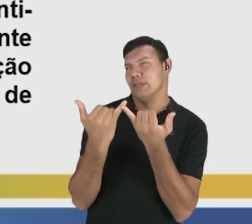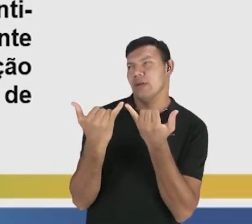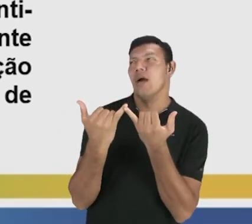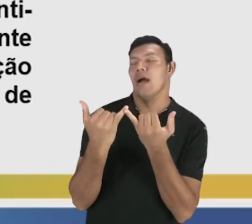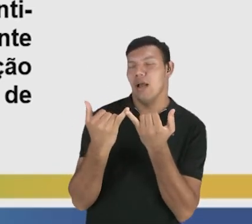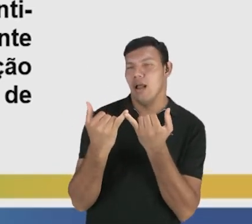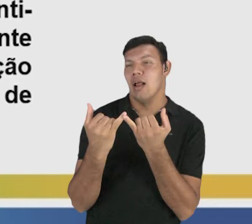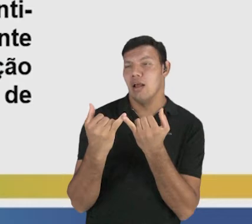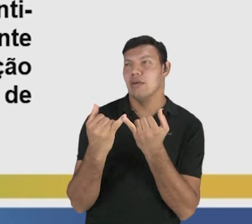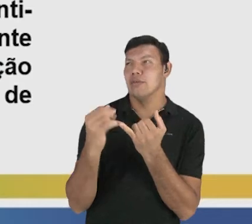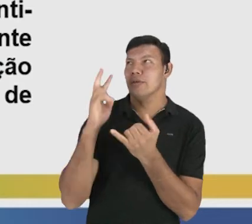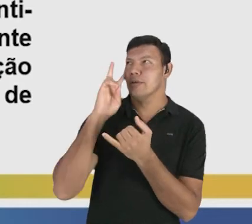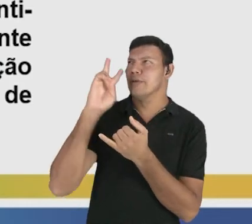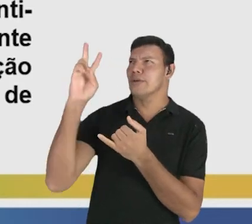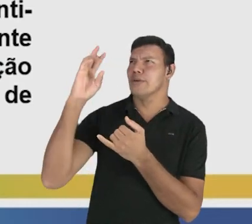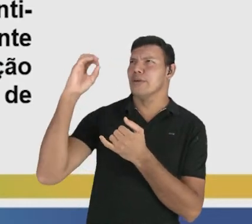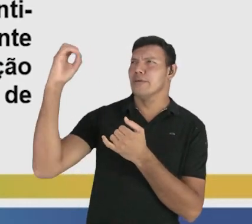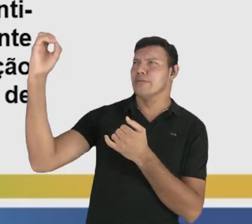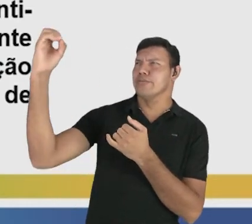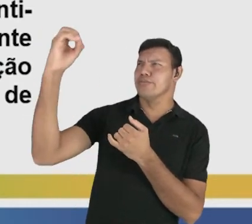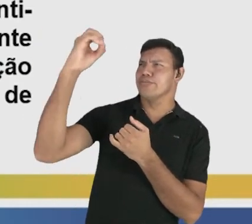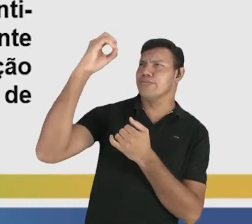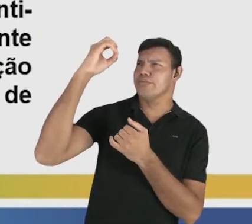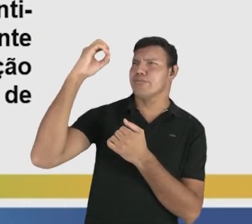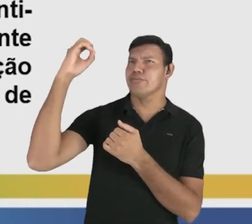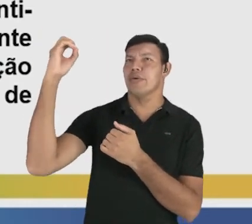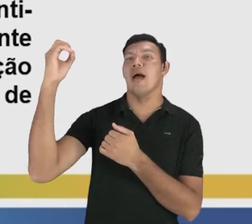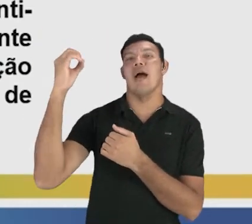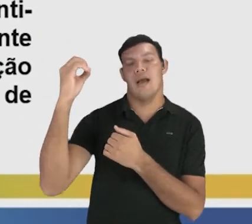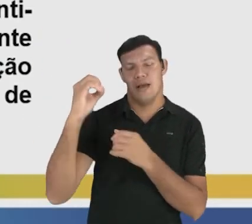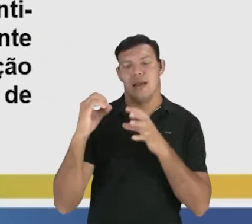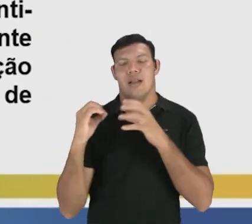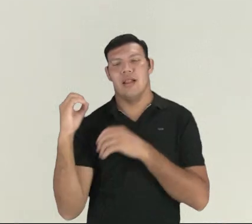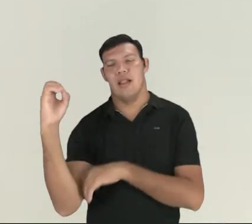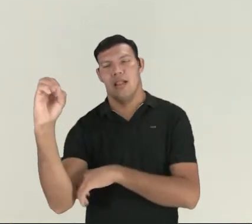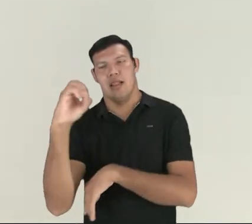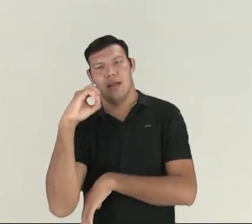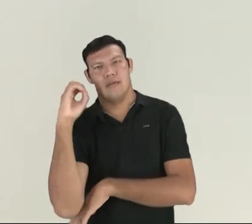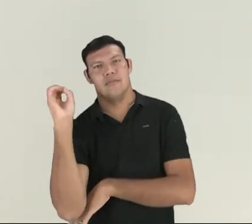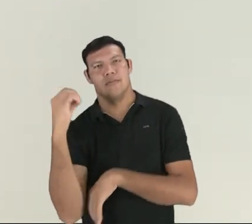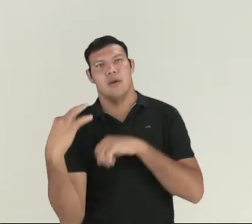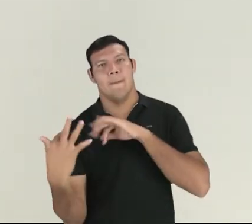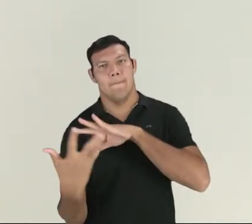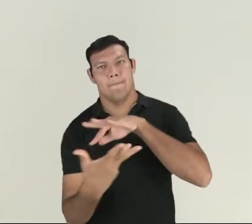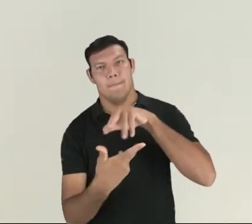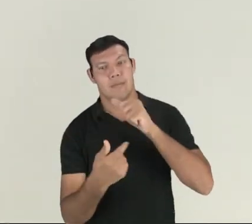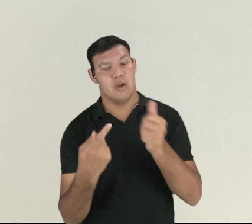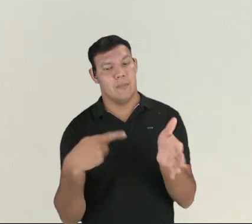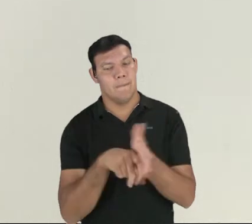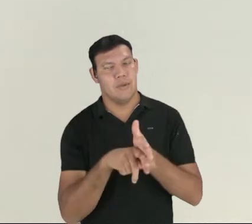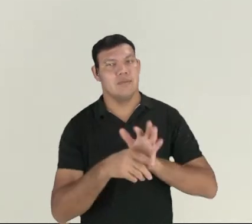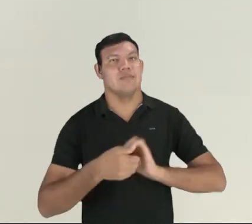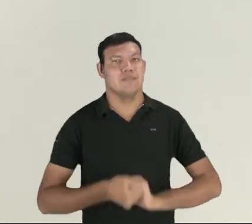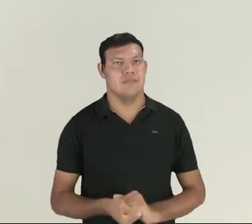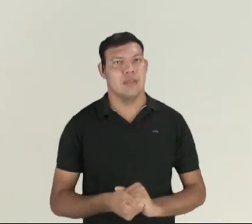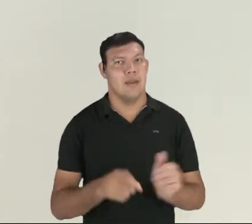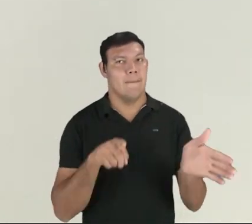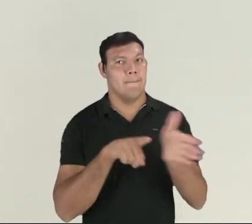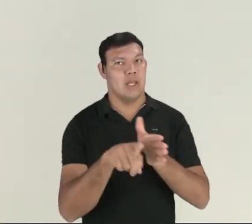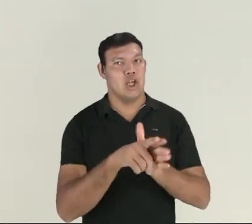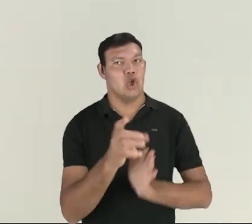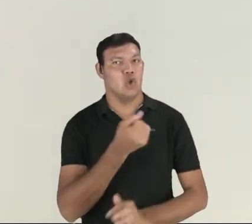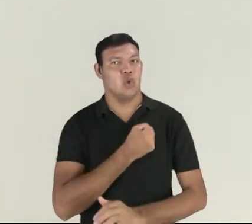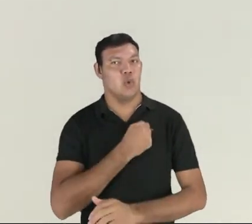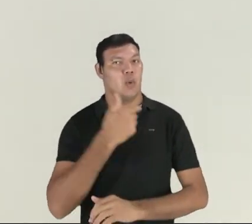ele está se movimentando, quando na verdade quem faz esse movimento vai ser a Terra. Já na nossa próxima questão a gente tem o